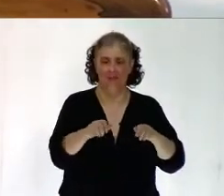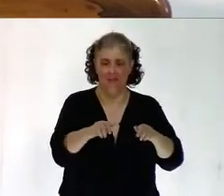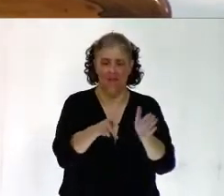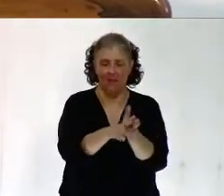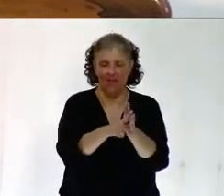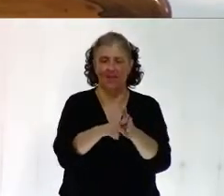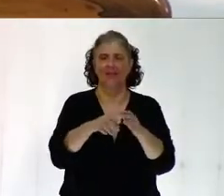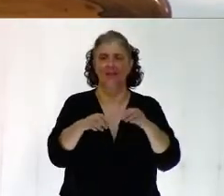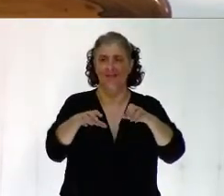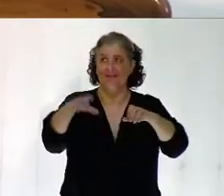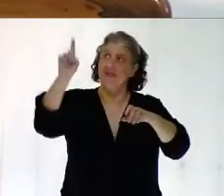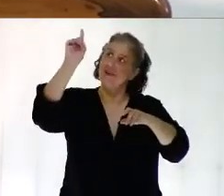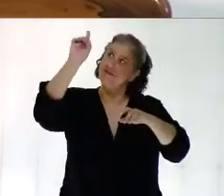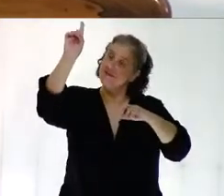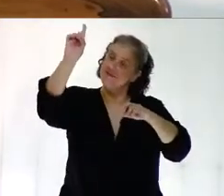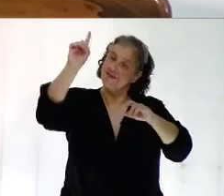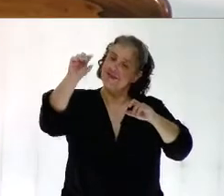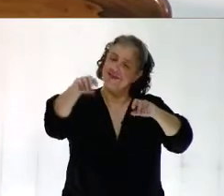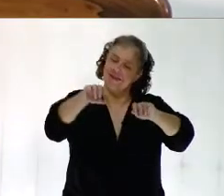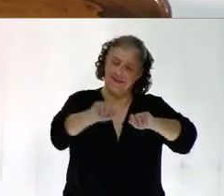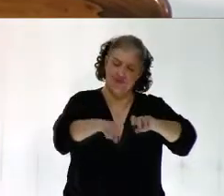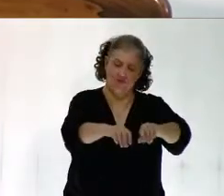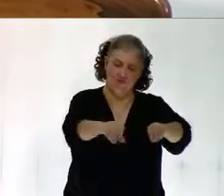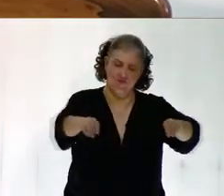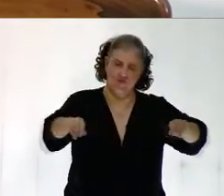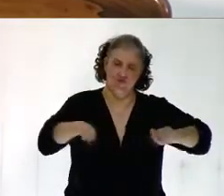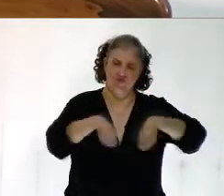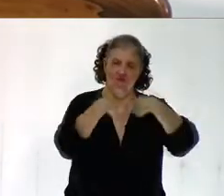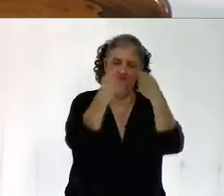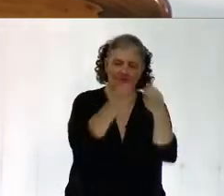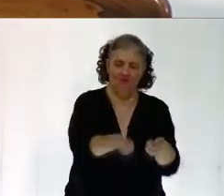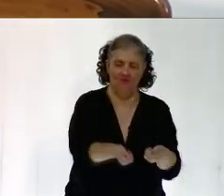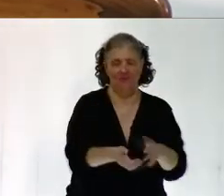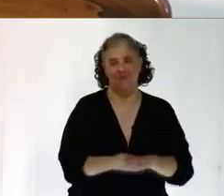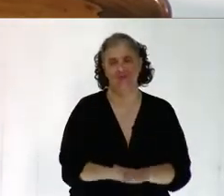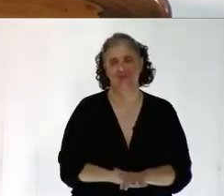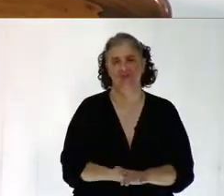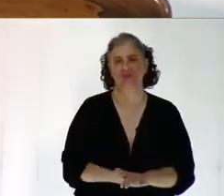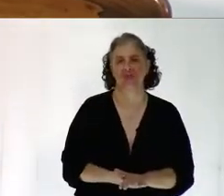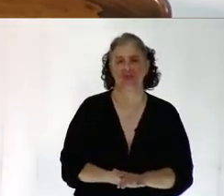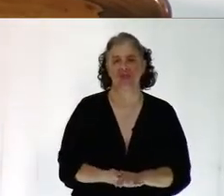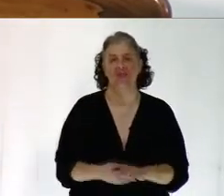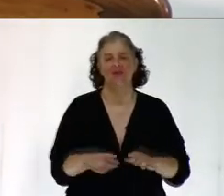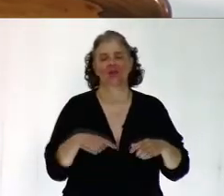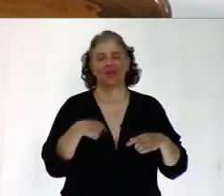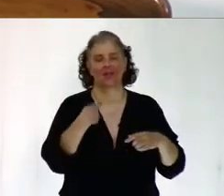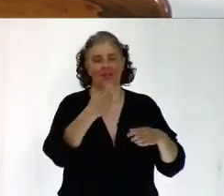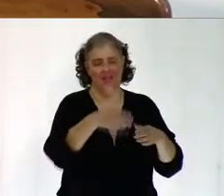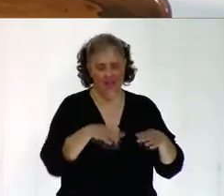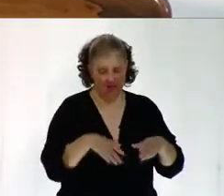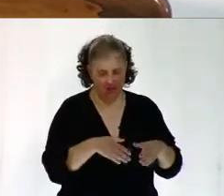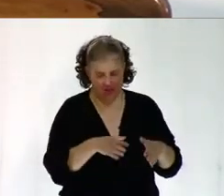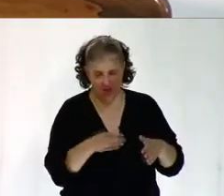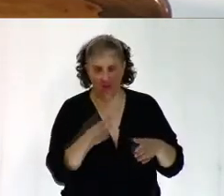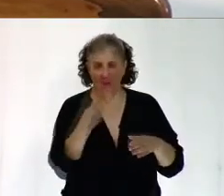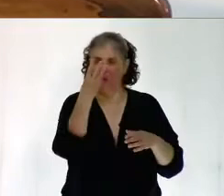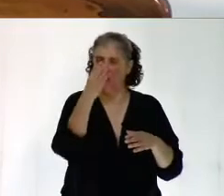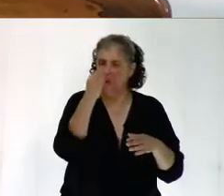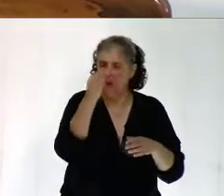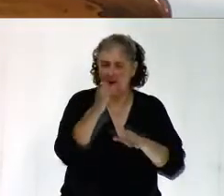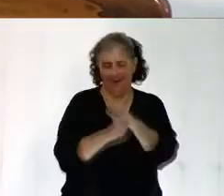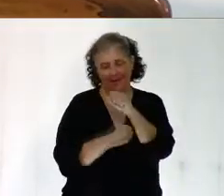pais recordart as de todo o caminho pelo qual o senhor teu deus te guiou no deserto estes quarenta anos